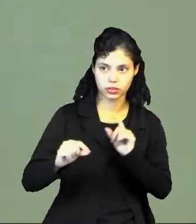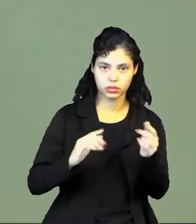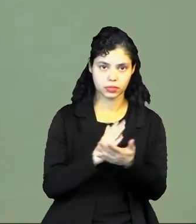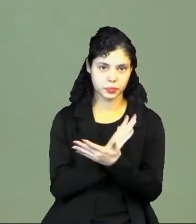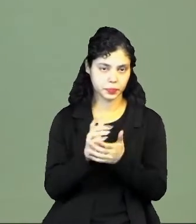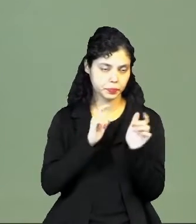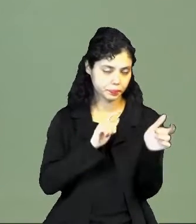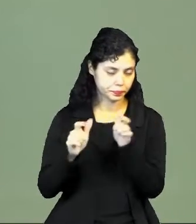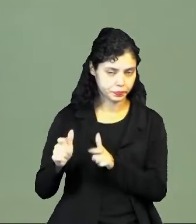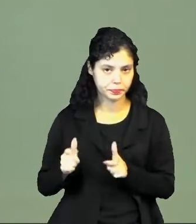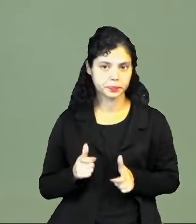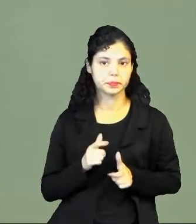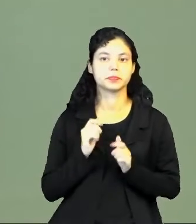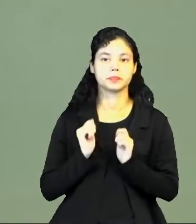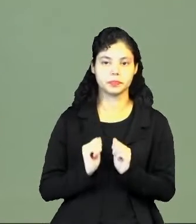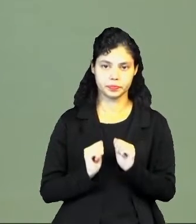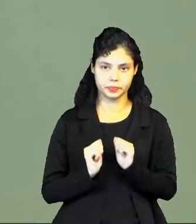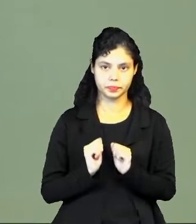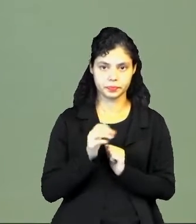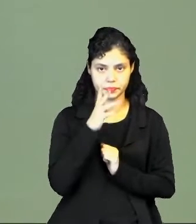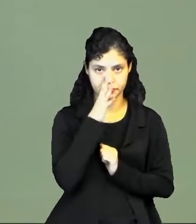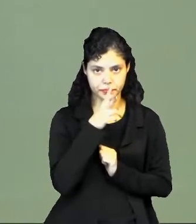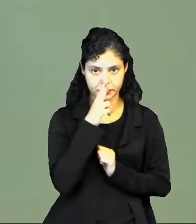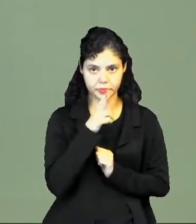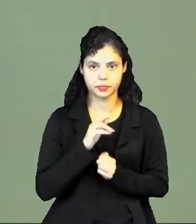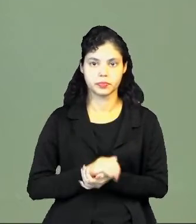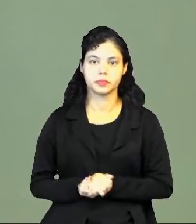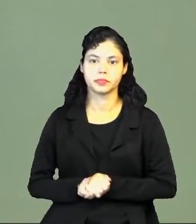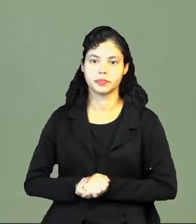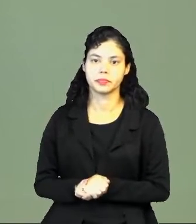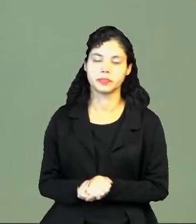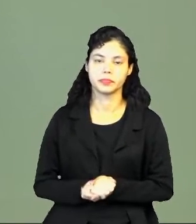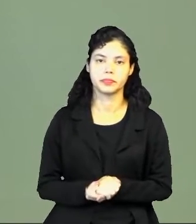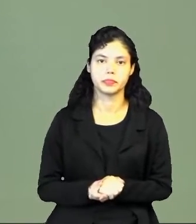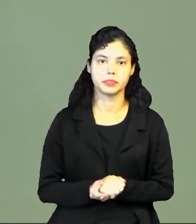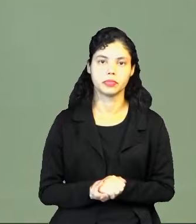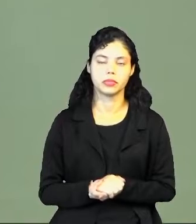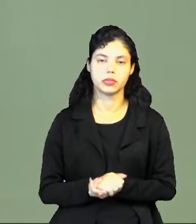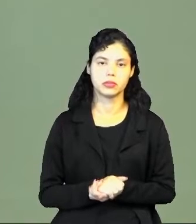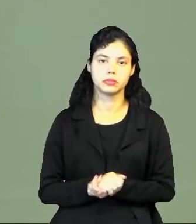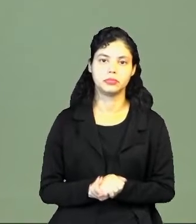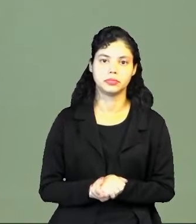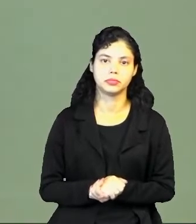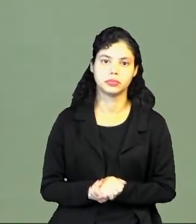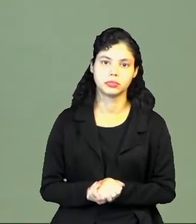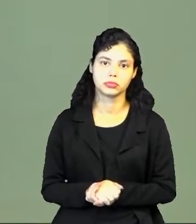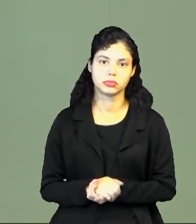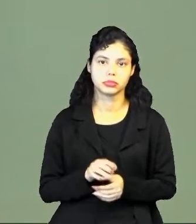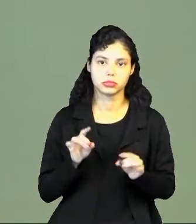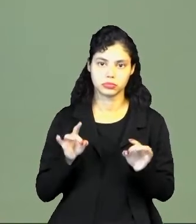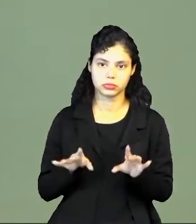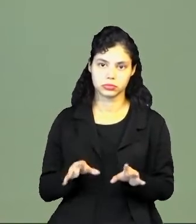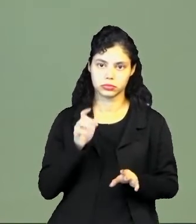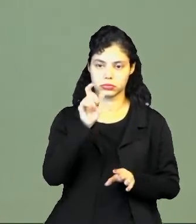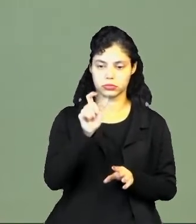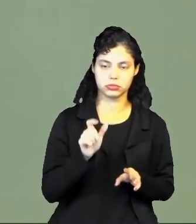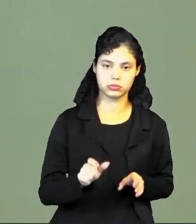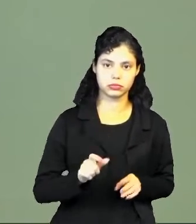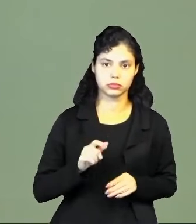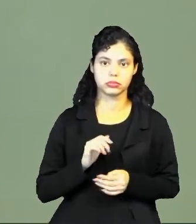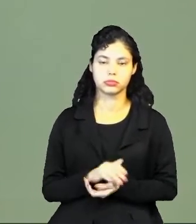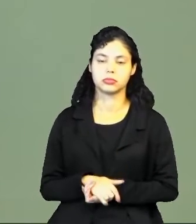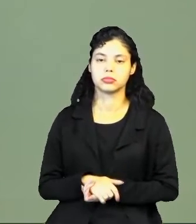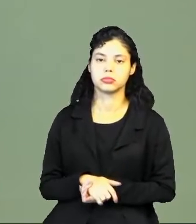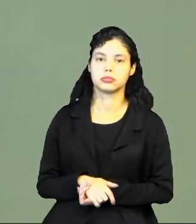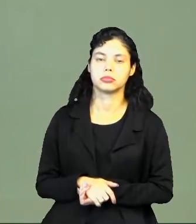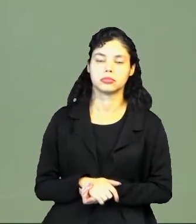está citando os fatos, né? Desenrolados ali, acontecendo na história. Tá bom? E vamos para o último tipo de narrador aí na telinha. Vamos